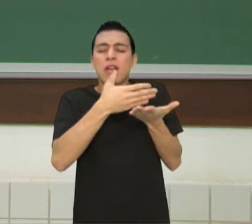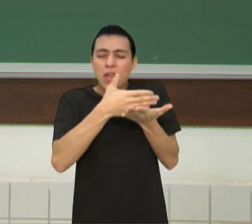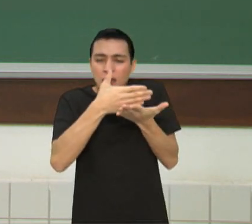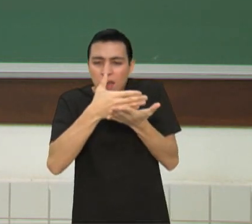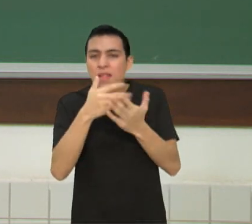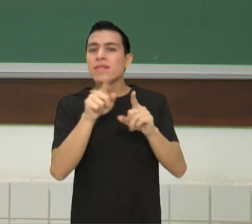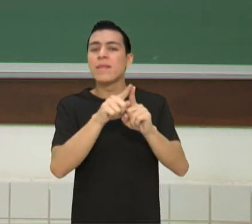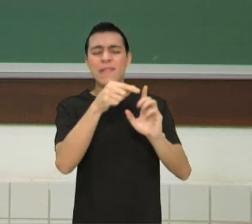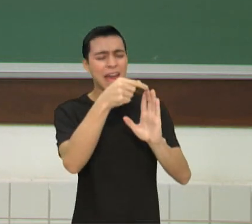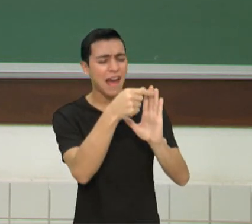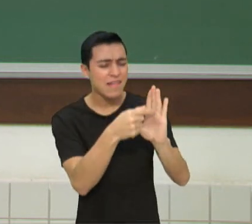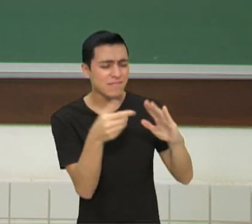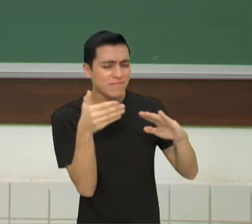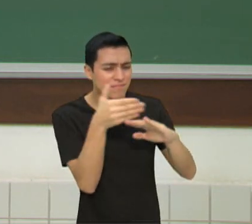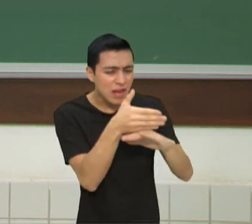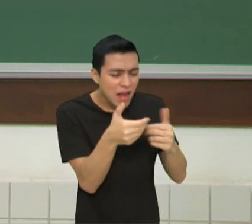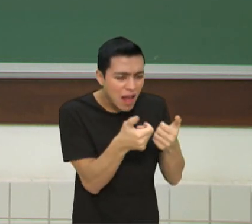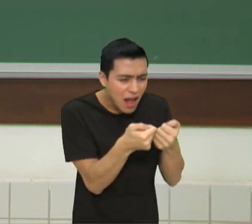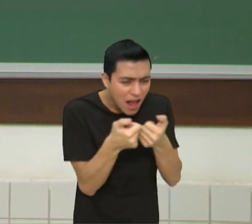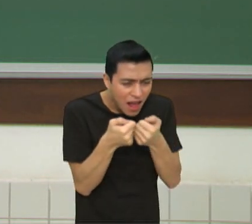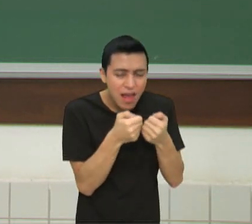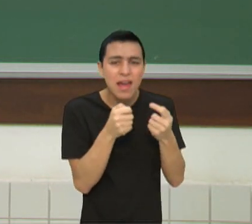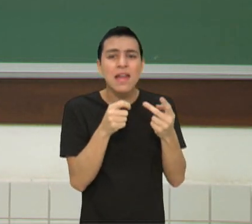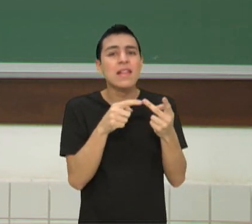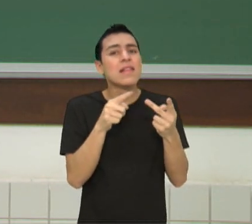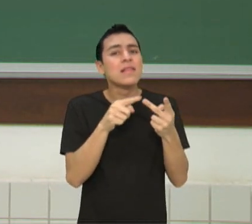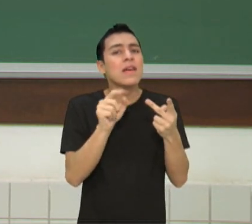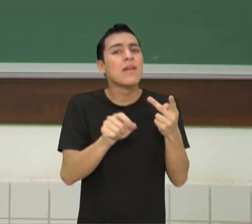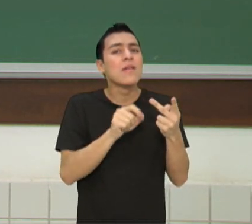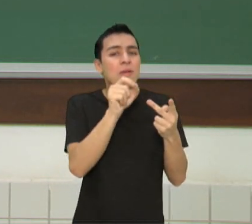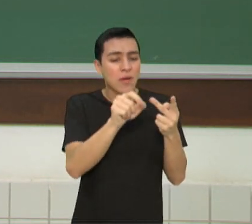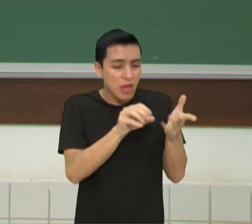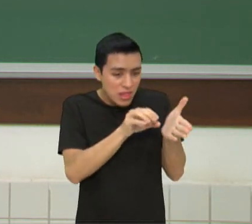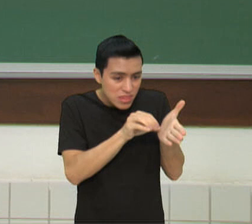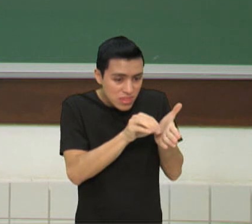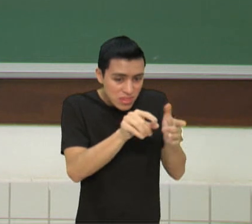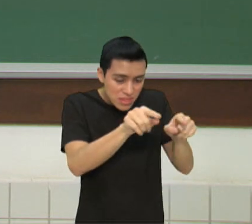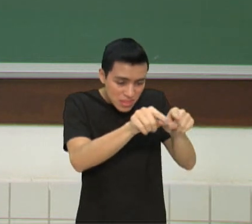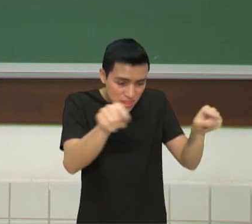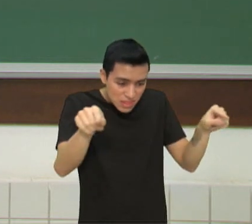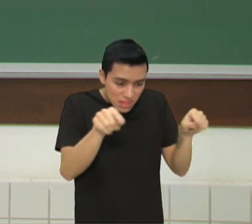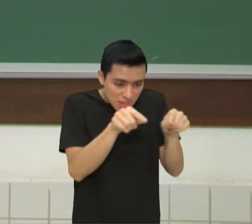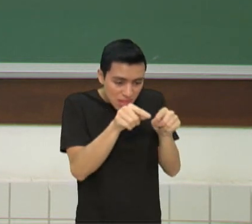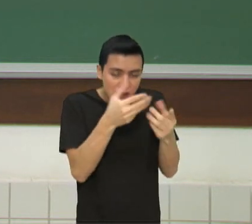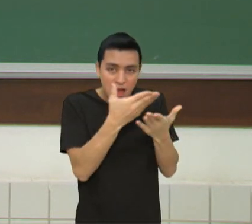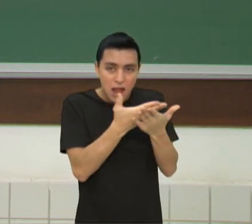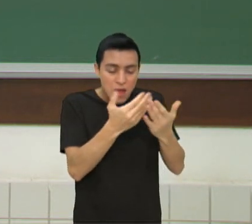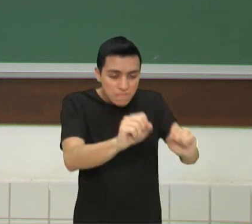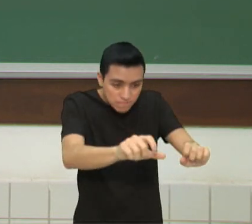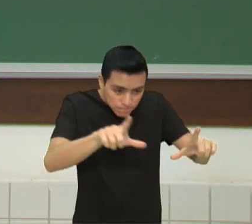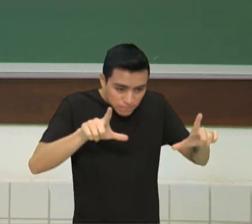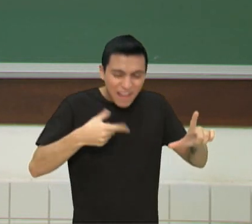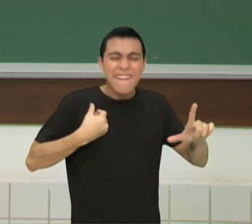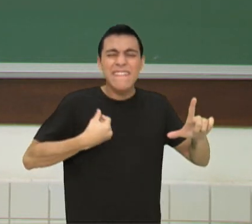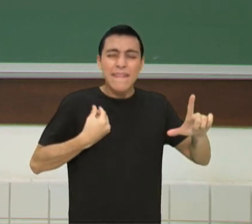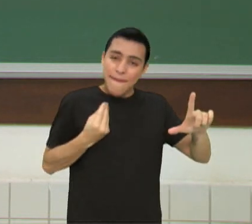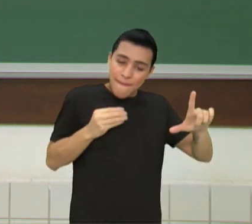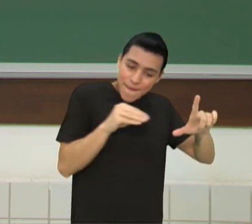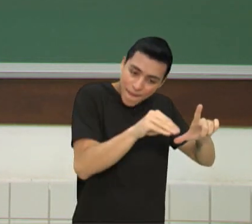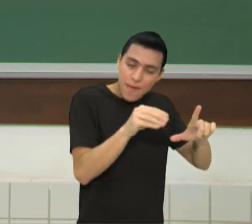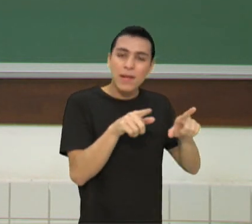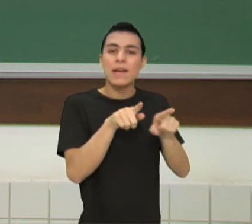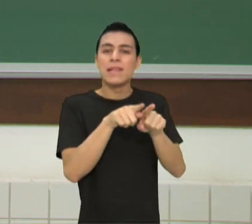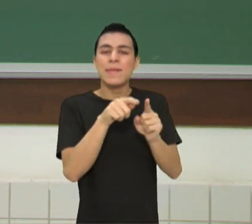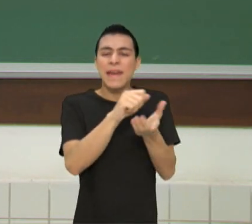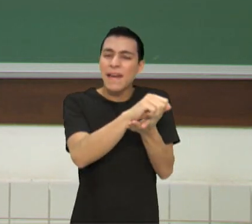aplicativos disponíveis. Lembre-se de marcar a frequência lá no aplicativo. Então abre lá o Classroom, nas atividades vai ter confirme